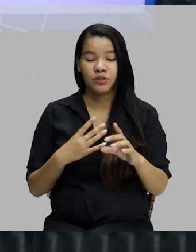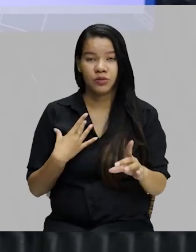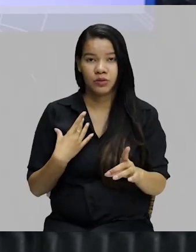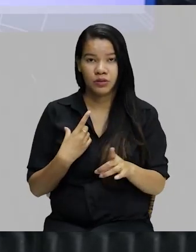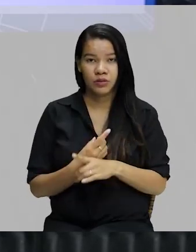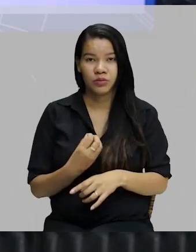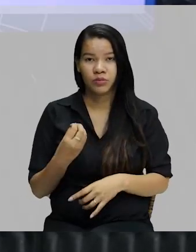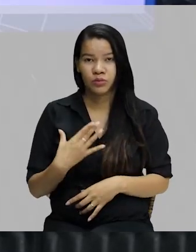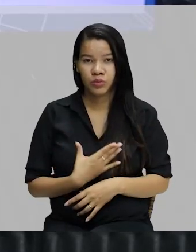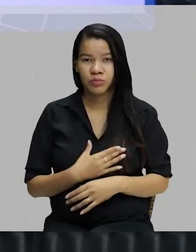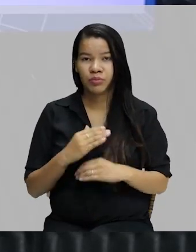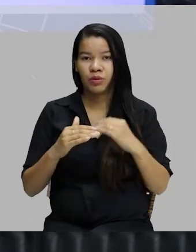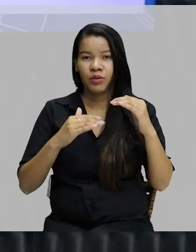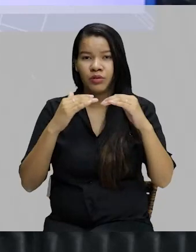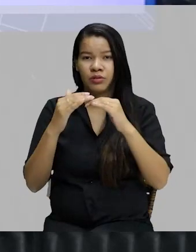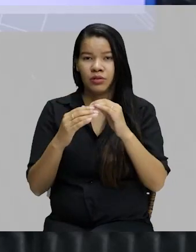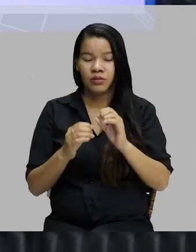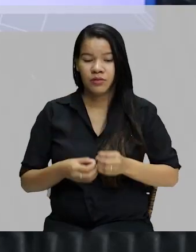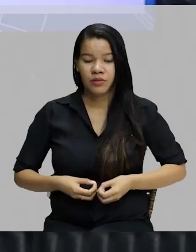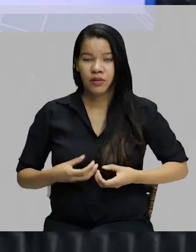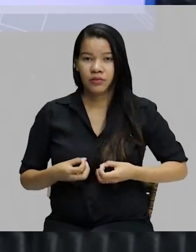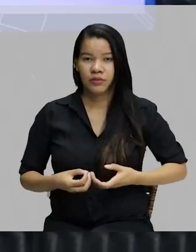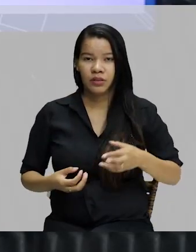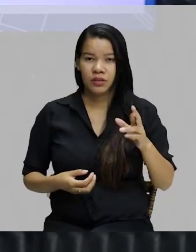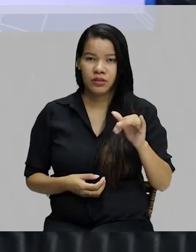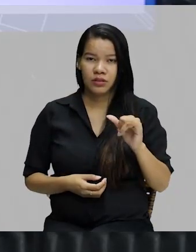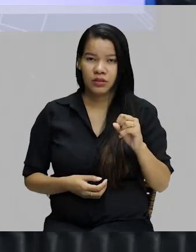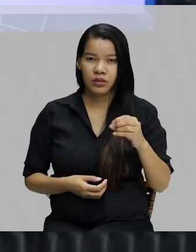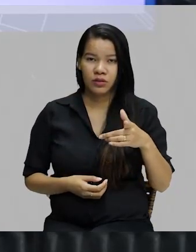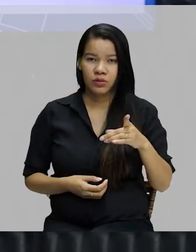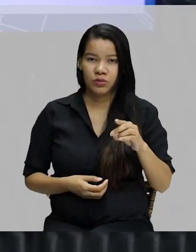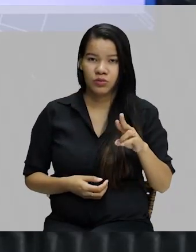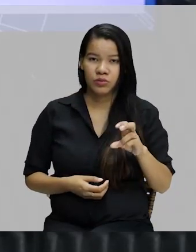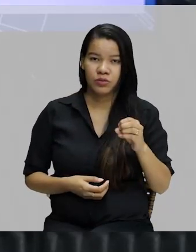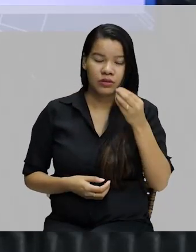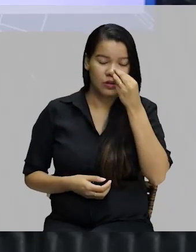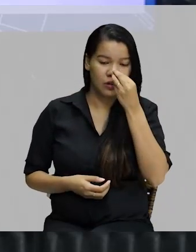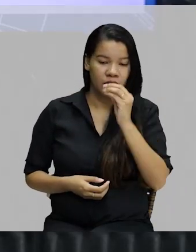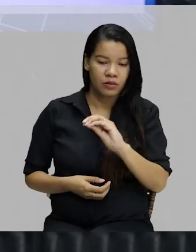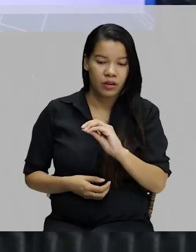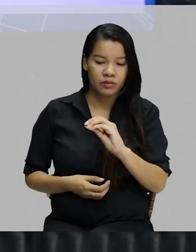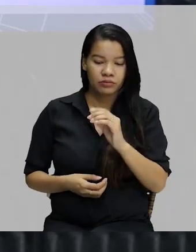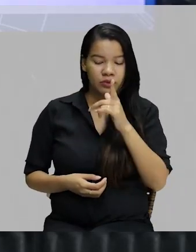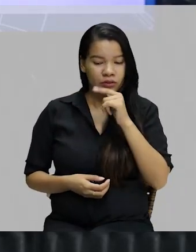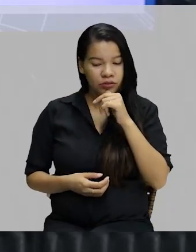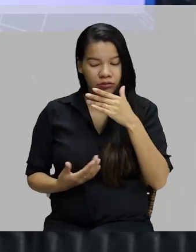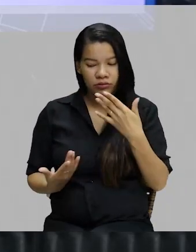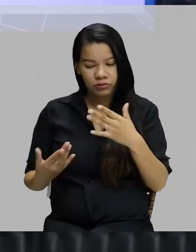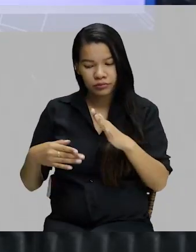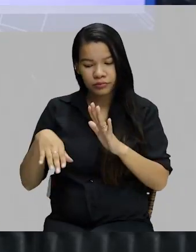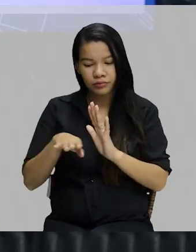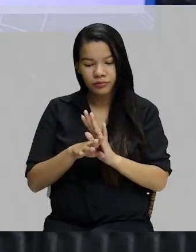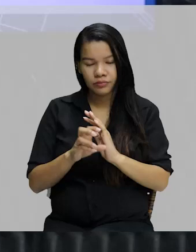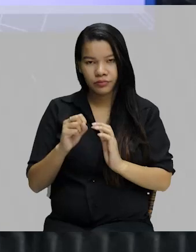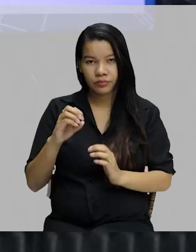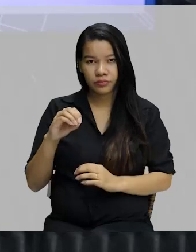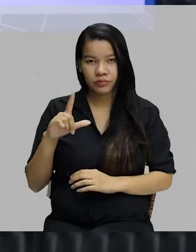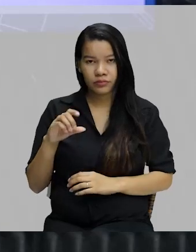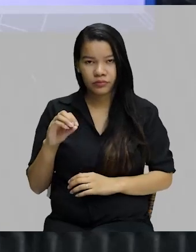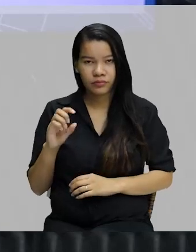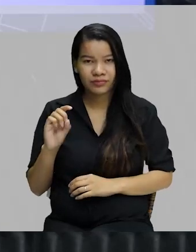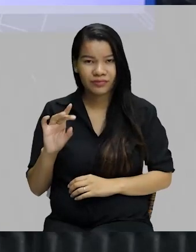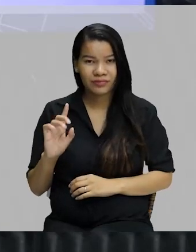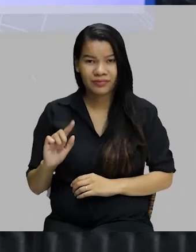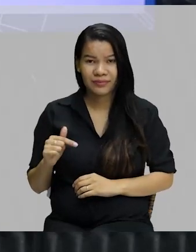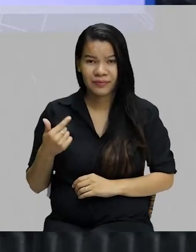era eliminado em cursos d'água, por exemplo, ou então chega no solo. Só depois de um certo